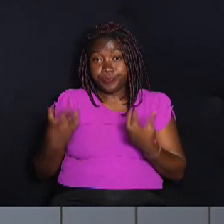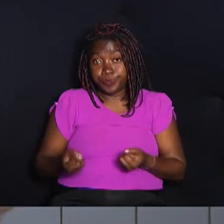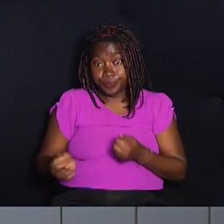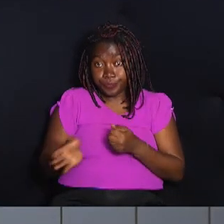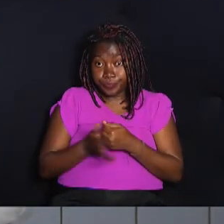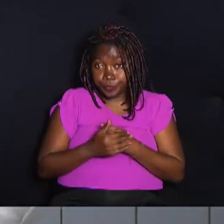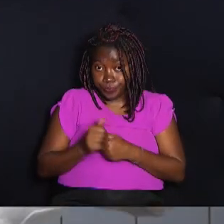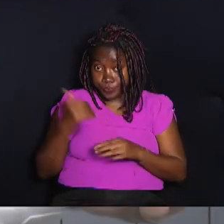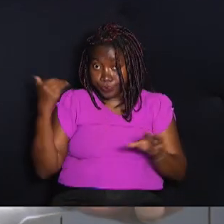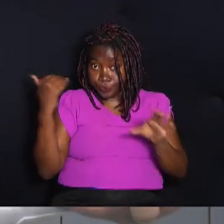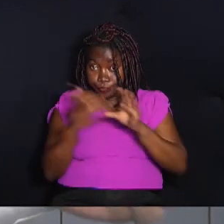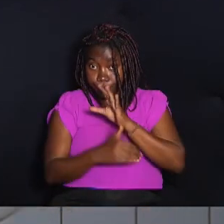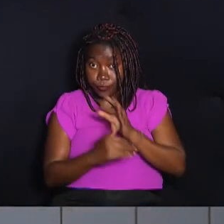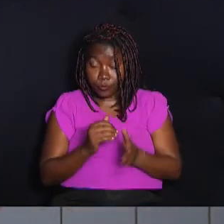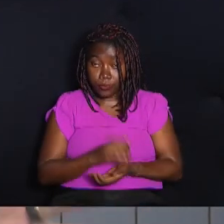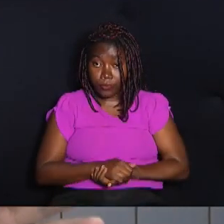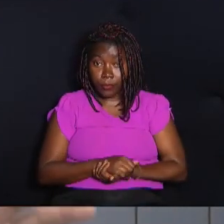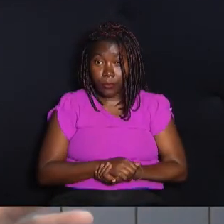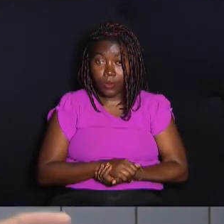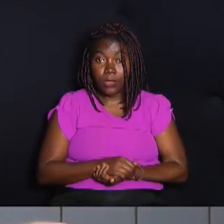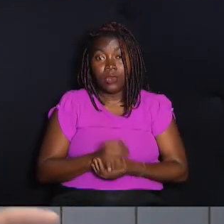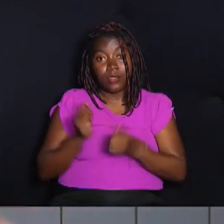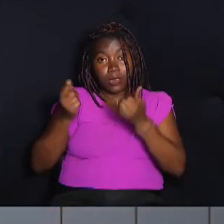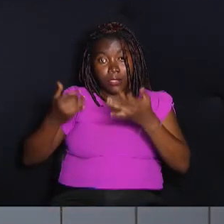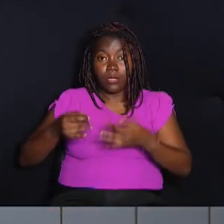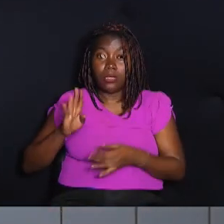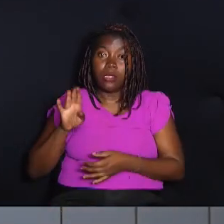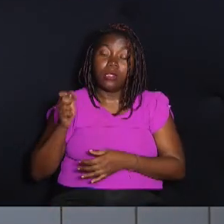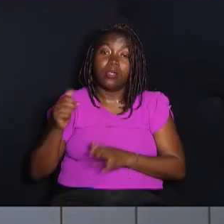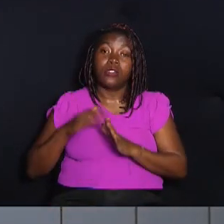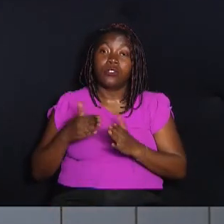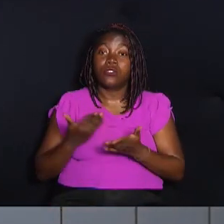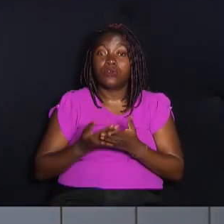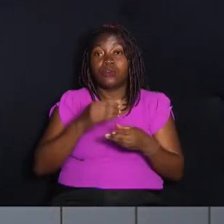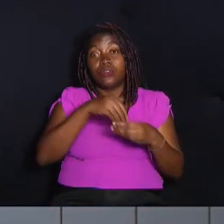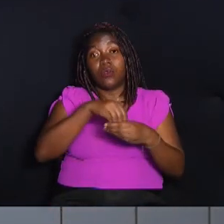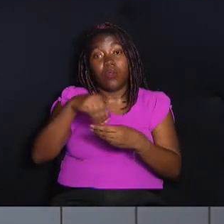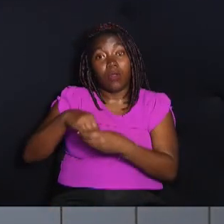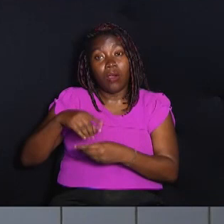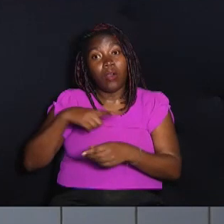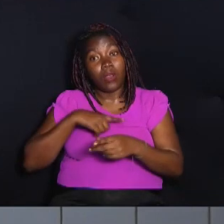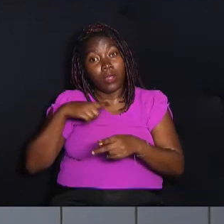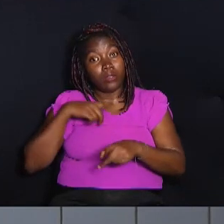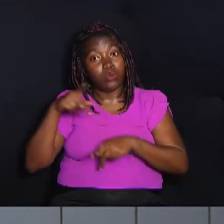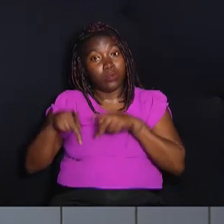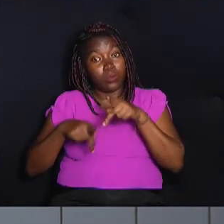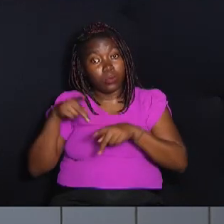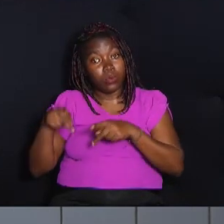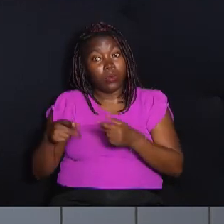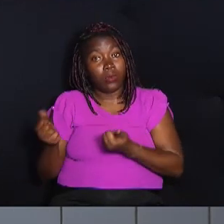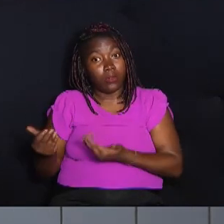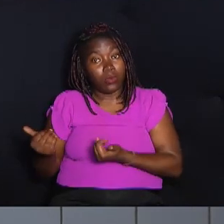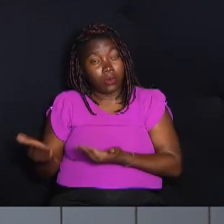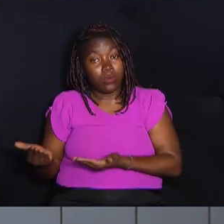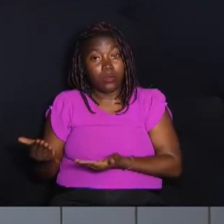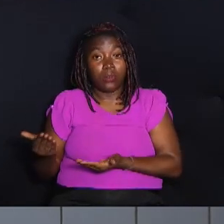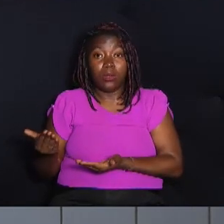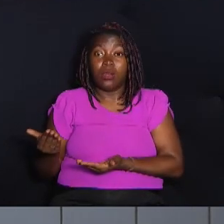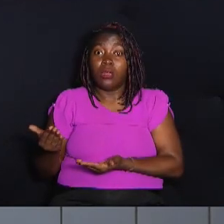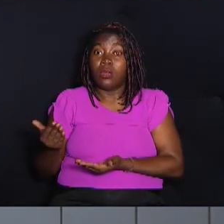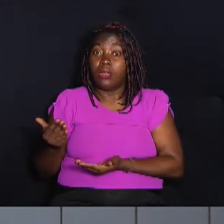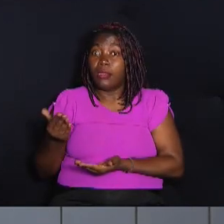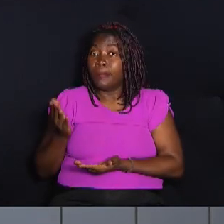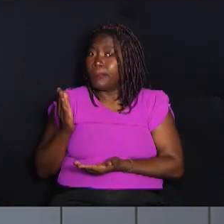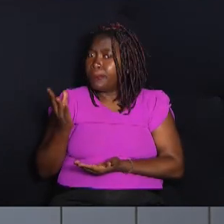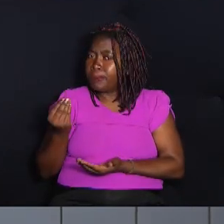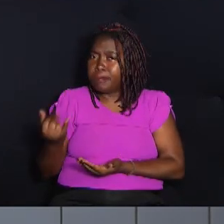encaminhado. Você falou muito bem das escolas, eu acho que atende o público, né, dos adolescentes, jovens, isso seria muito